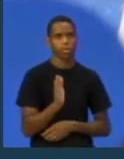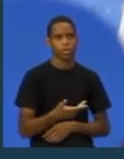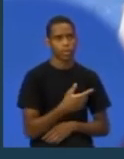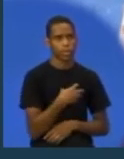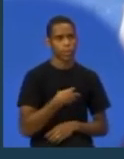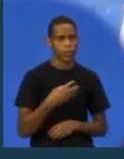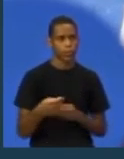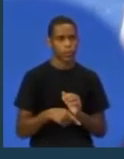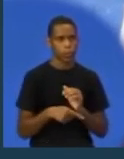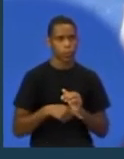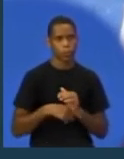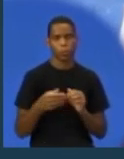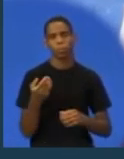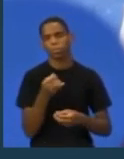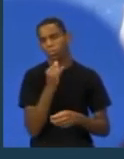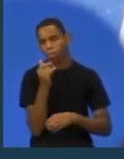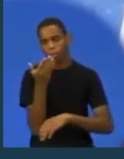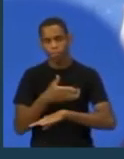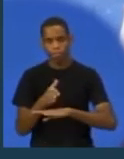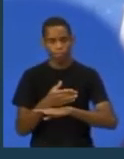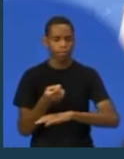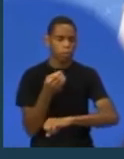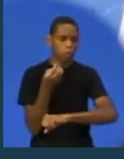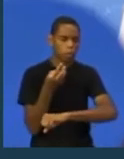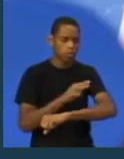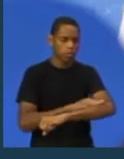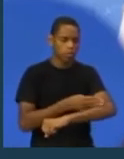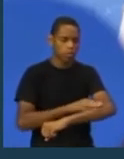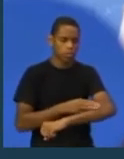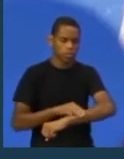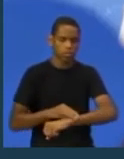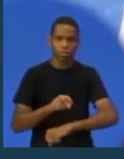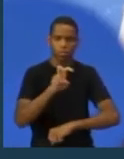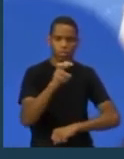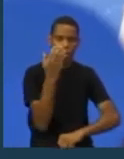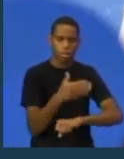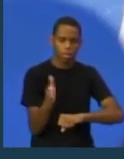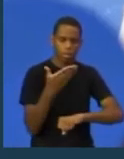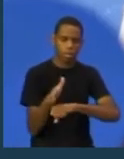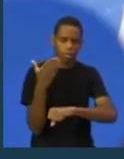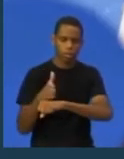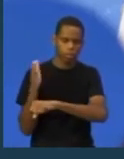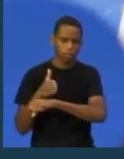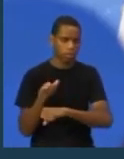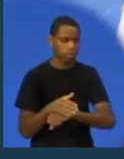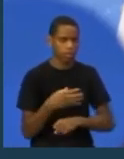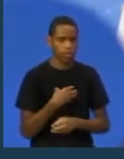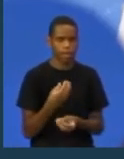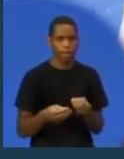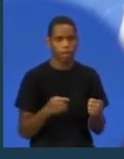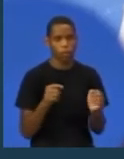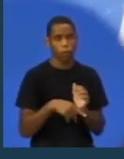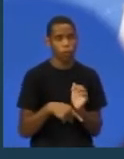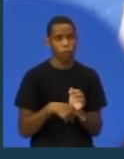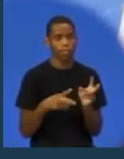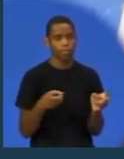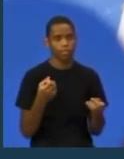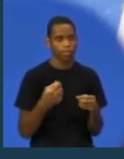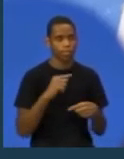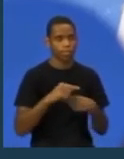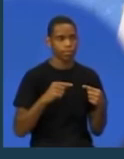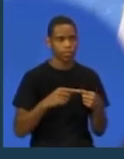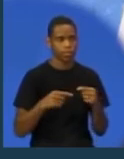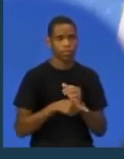que poderia ser a ativação de um determinado músculo em 5 sequências de exercício. Então, você tem exercícios